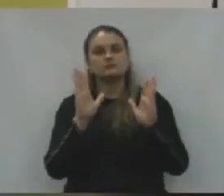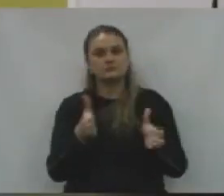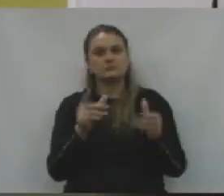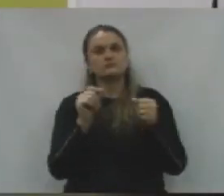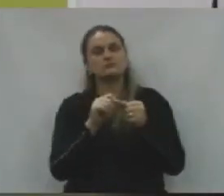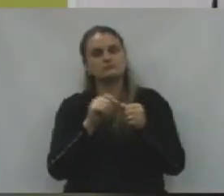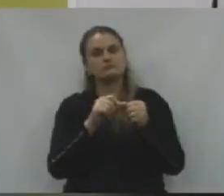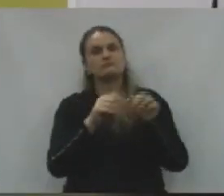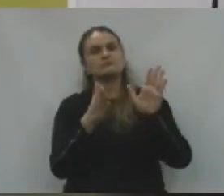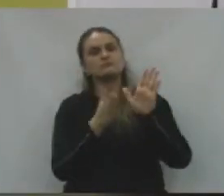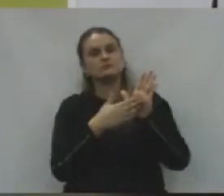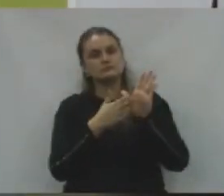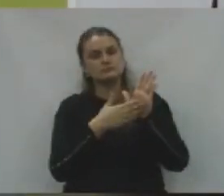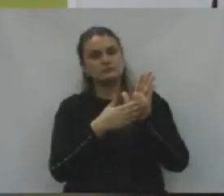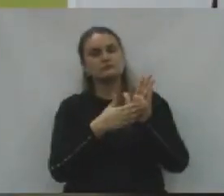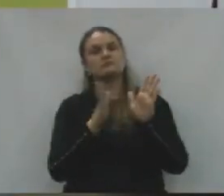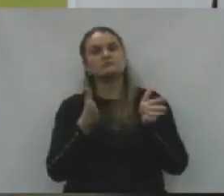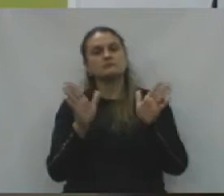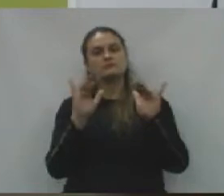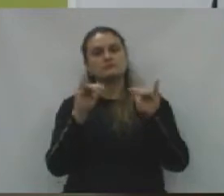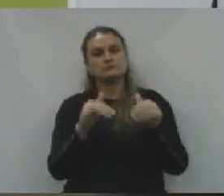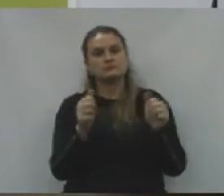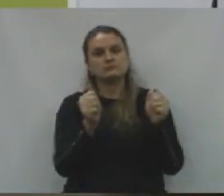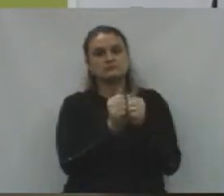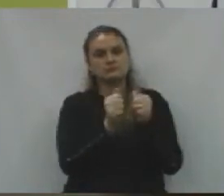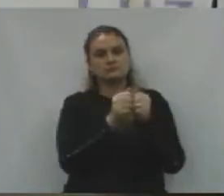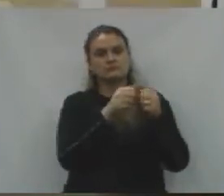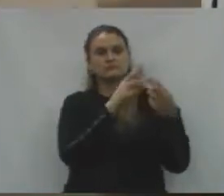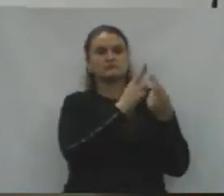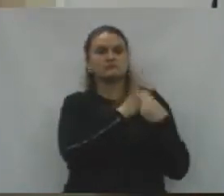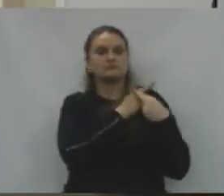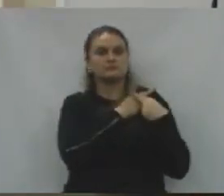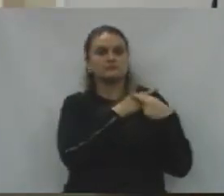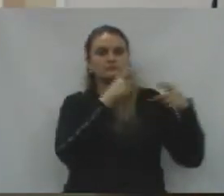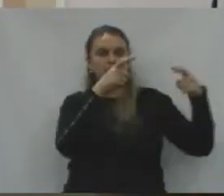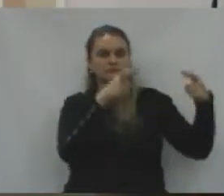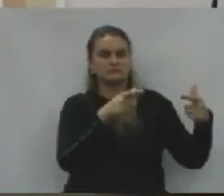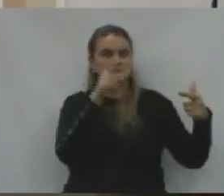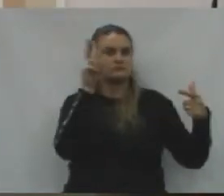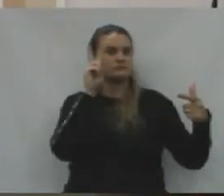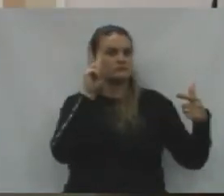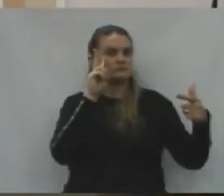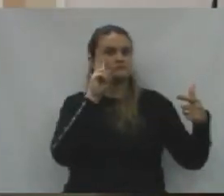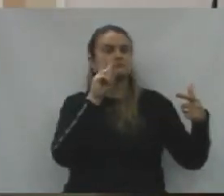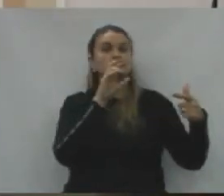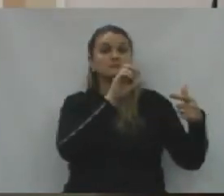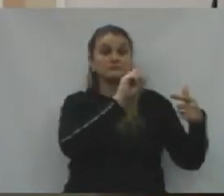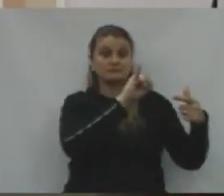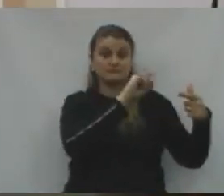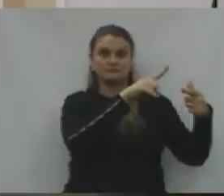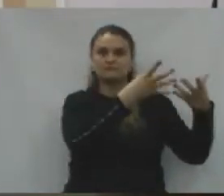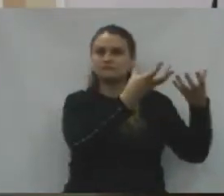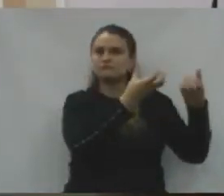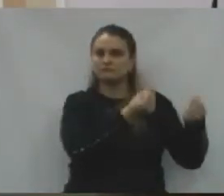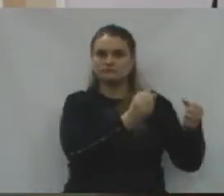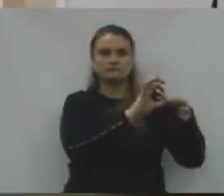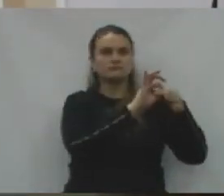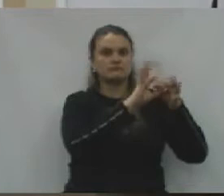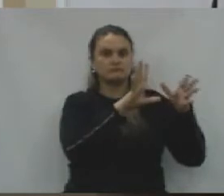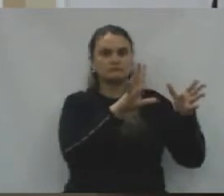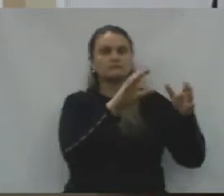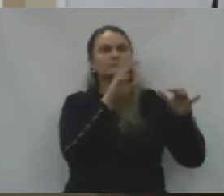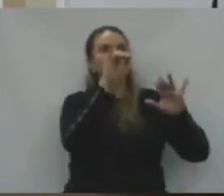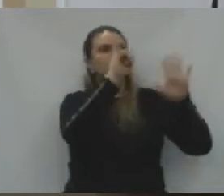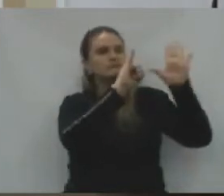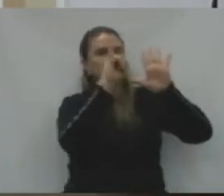já fazer toda a proposta, que finaliza junto ao patrimônio histórico, e só com a autorização plena deles, em